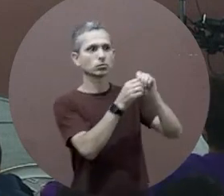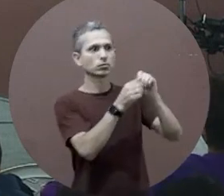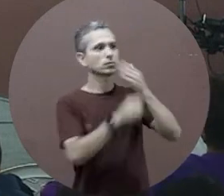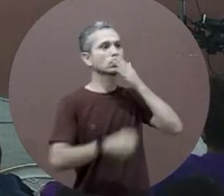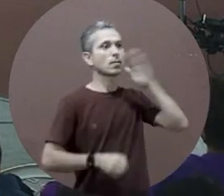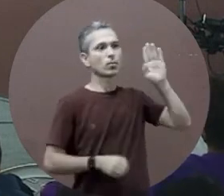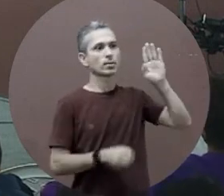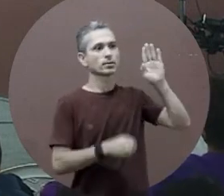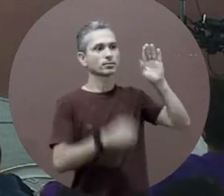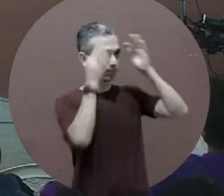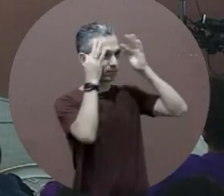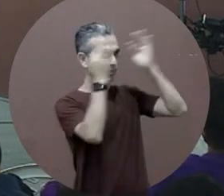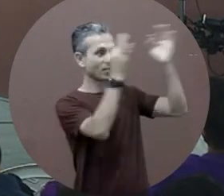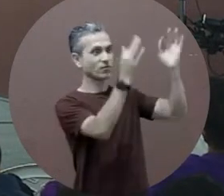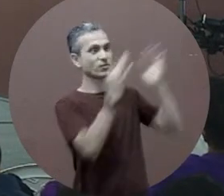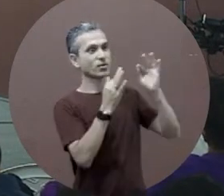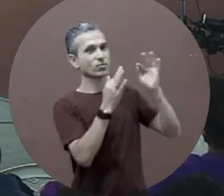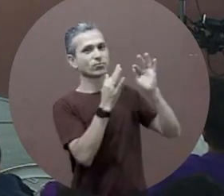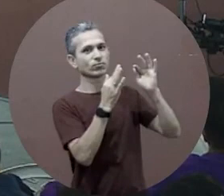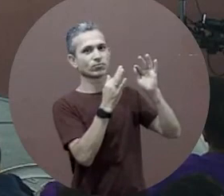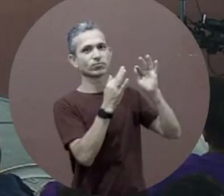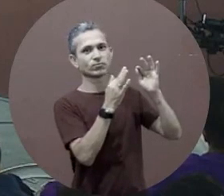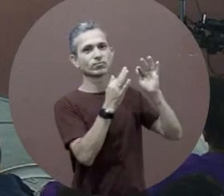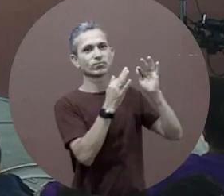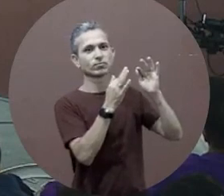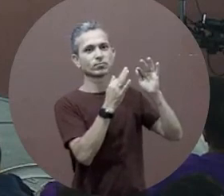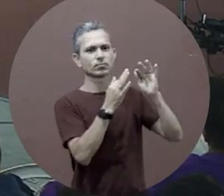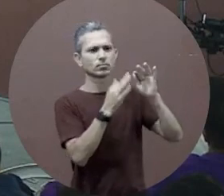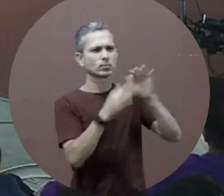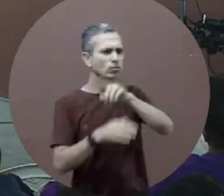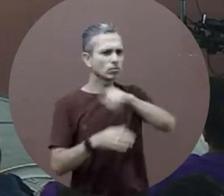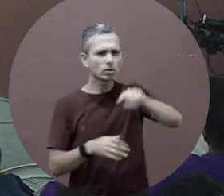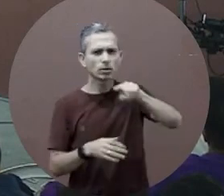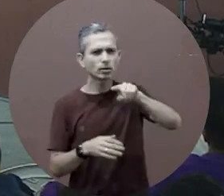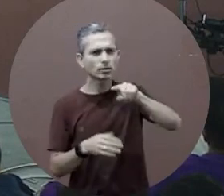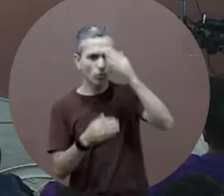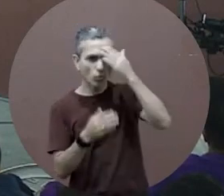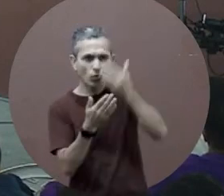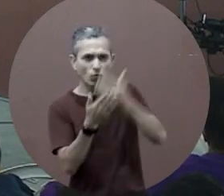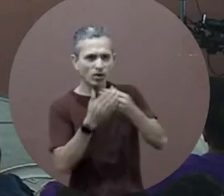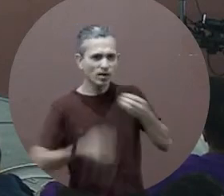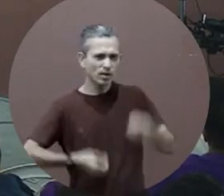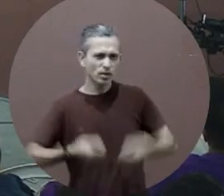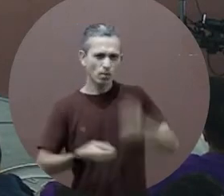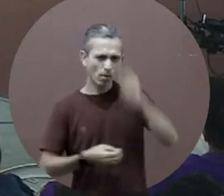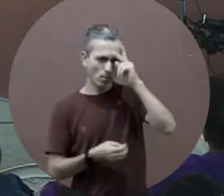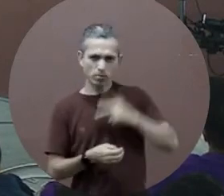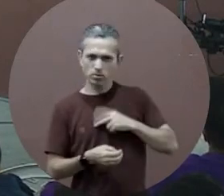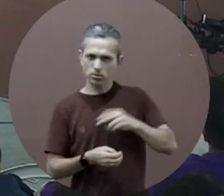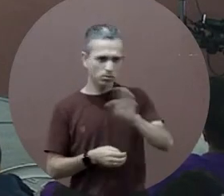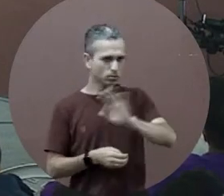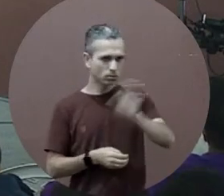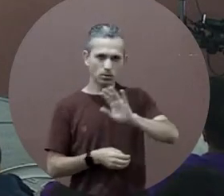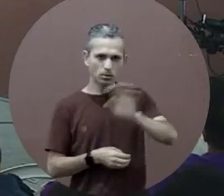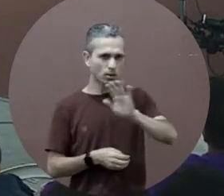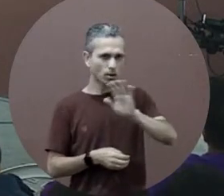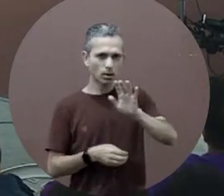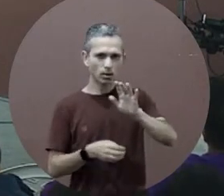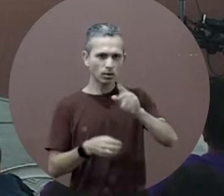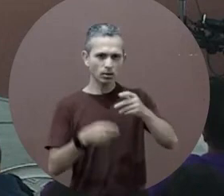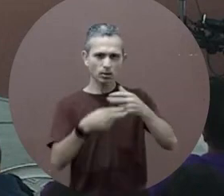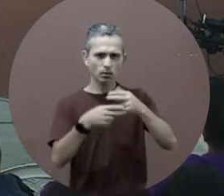Não confie nas suas obras. Não confie na sua capacidade de fazer. Não confie na